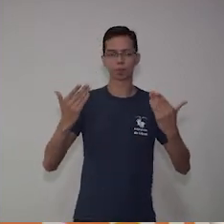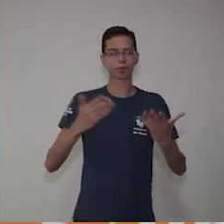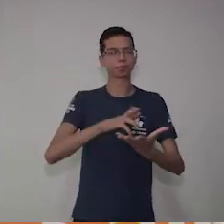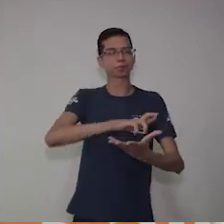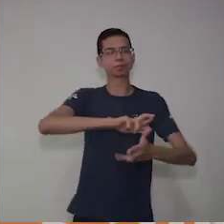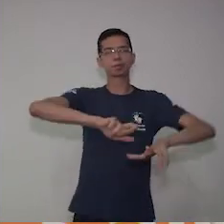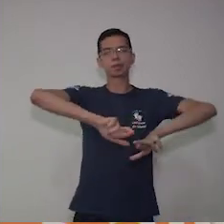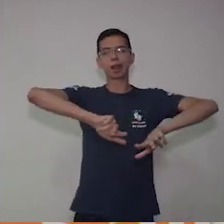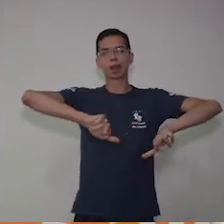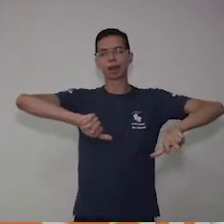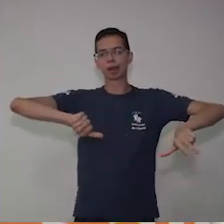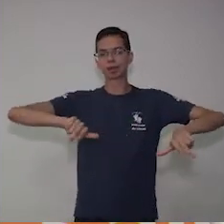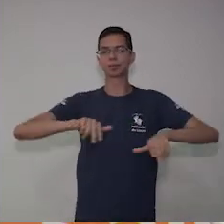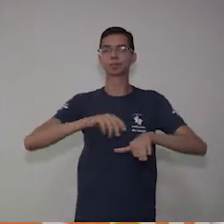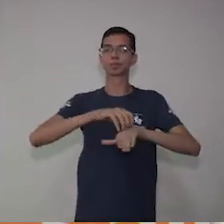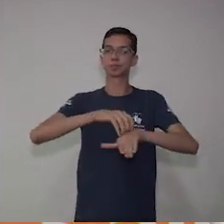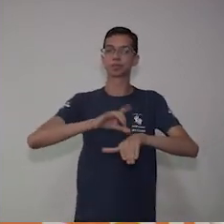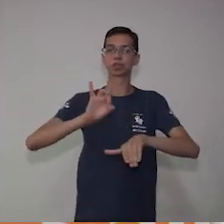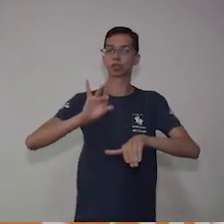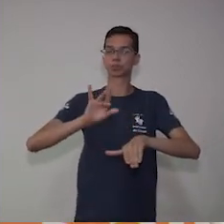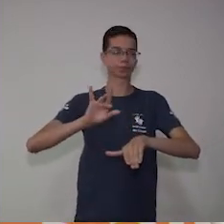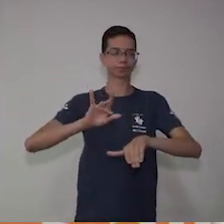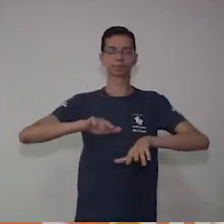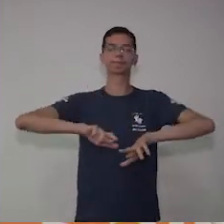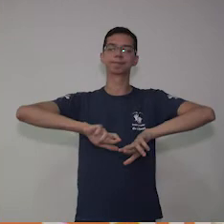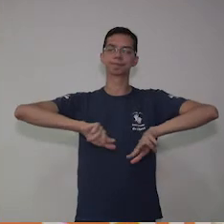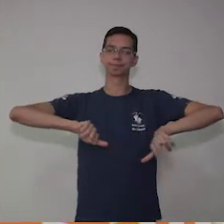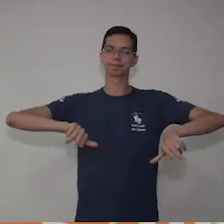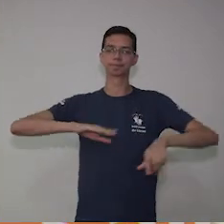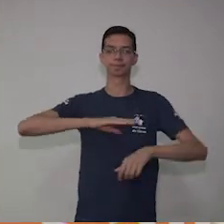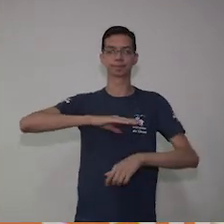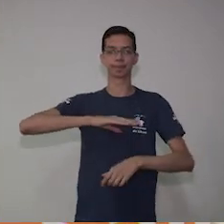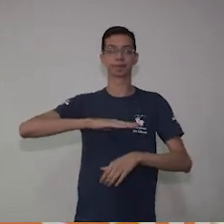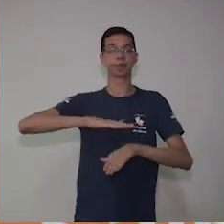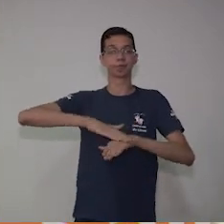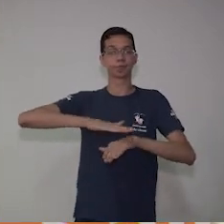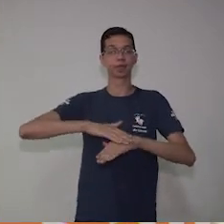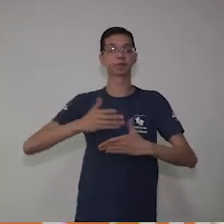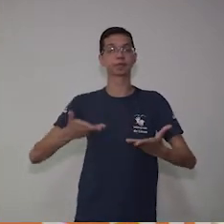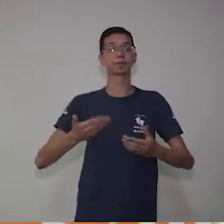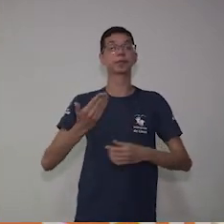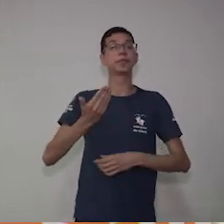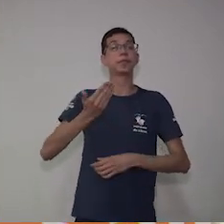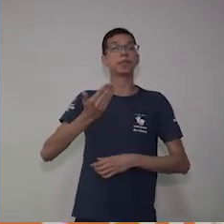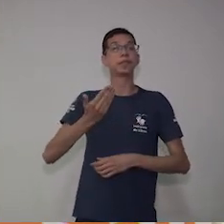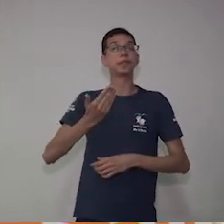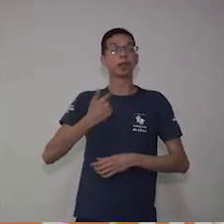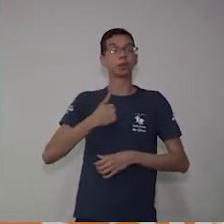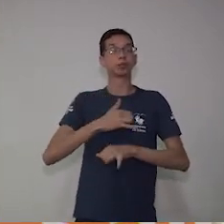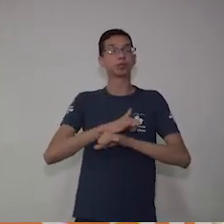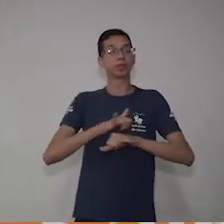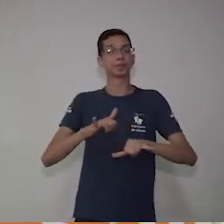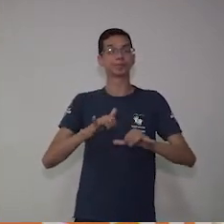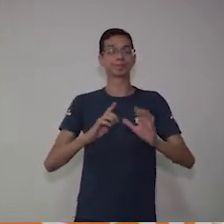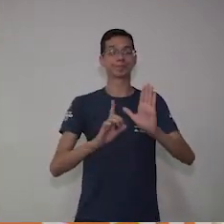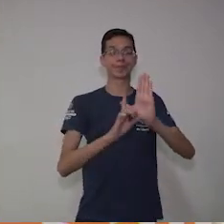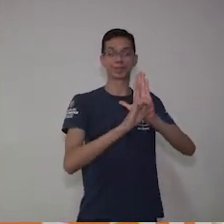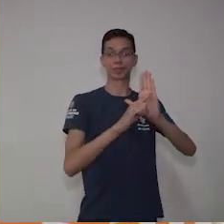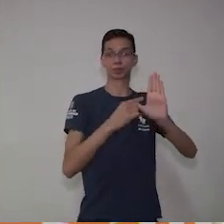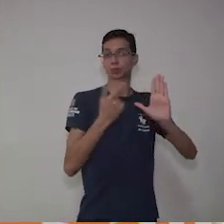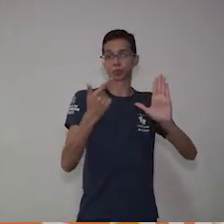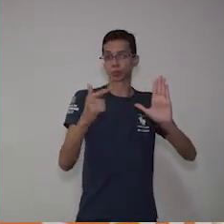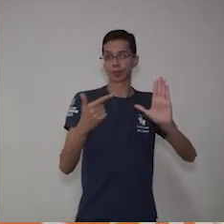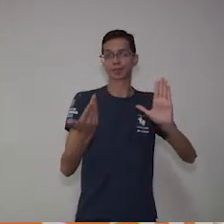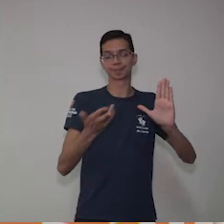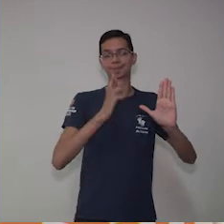outras atividades do município. Então, antes desse decreto regulamentador, a gente ainda não tem a resposta, porque ainda